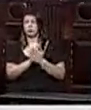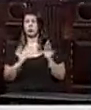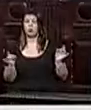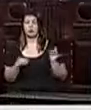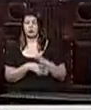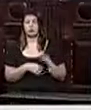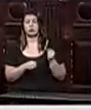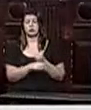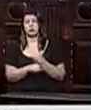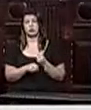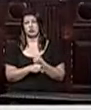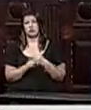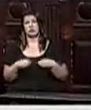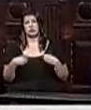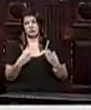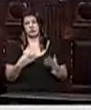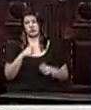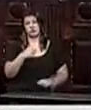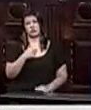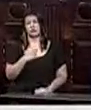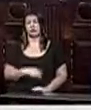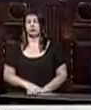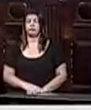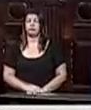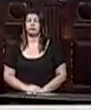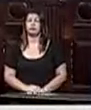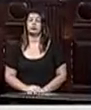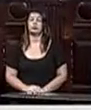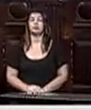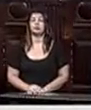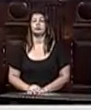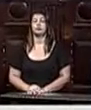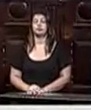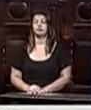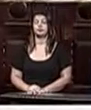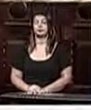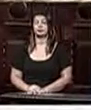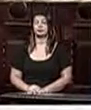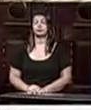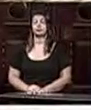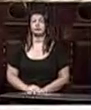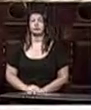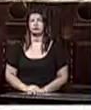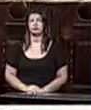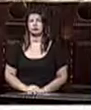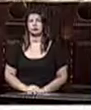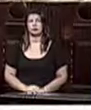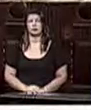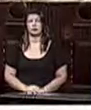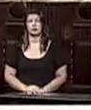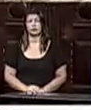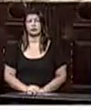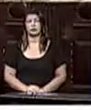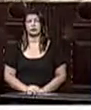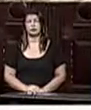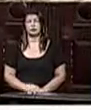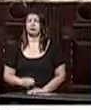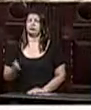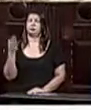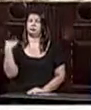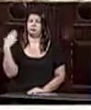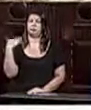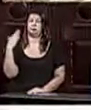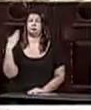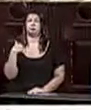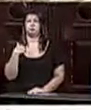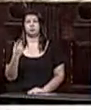e pela entrega das chaves. Pois não, deputado Valdec. Deputado Paulo Ramos, eu há cerca de 3 semanas, acho até que cheguei a comentar com Vossa